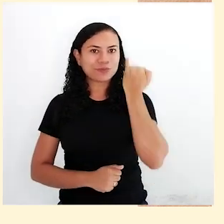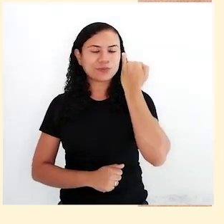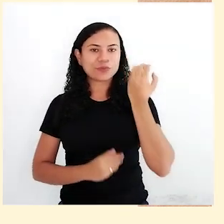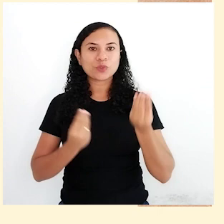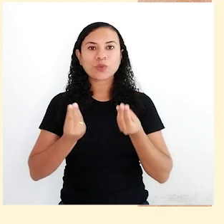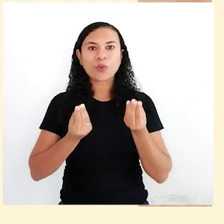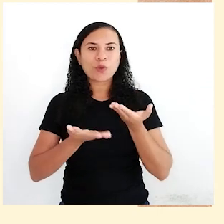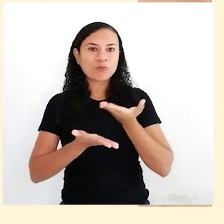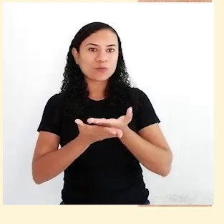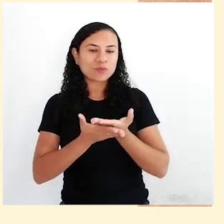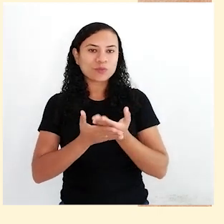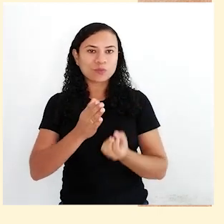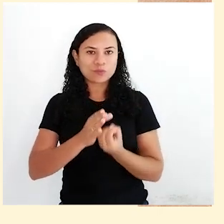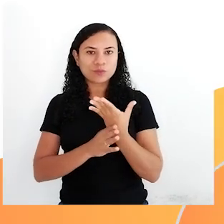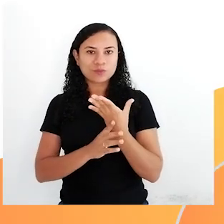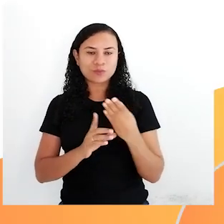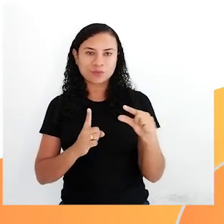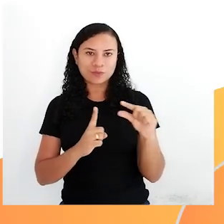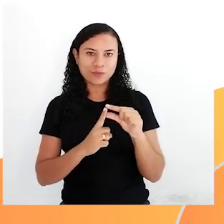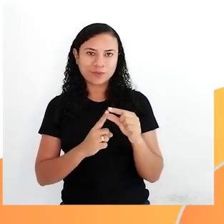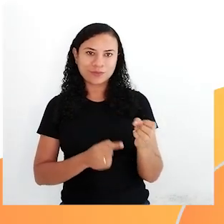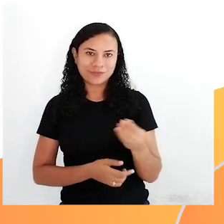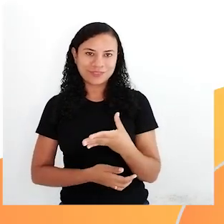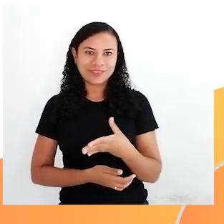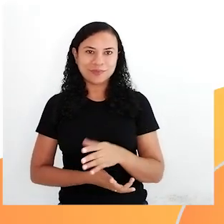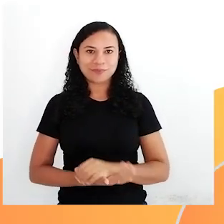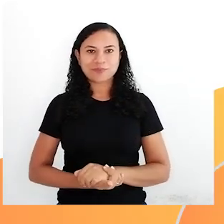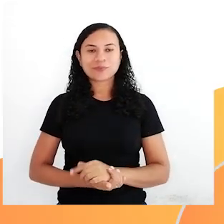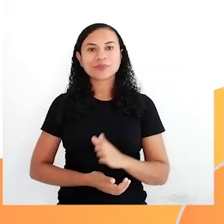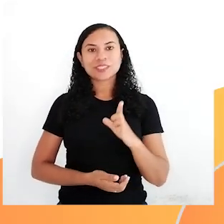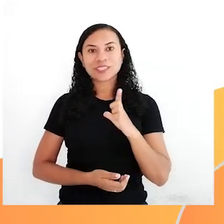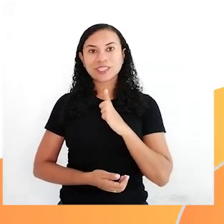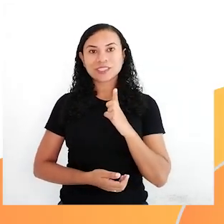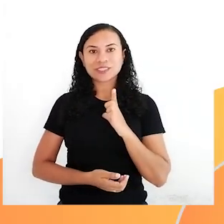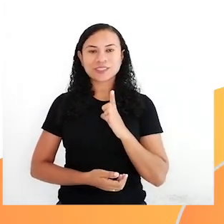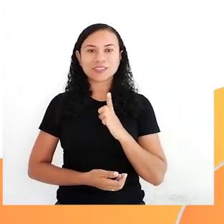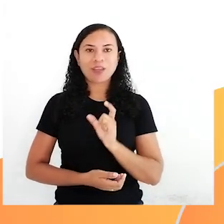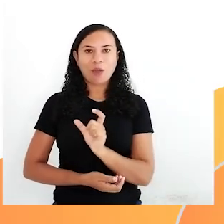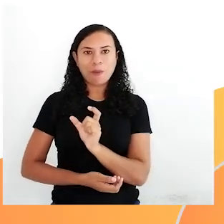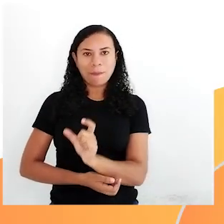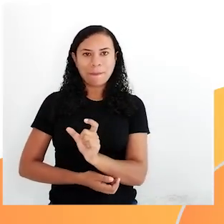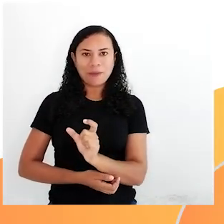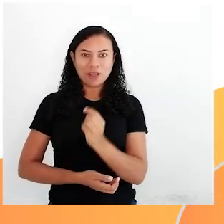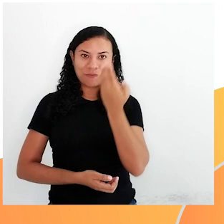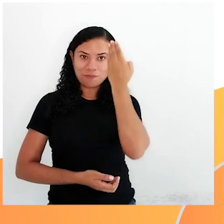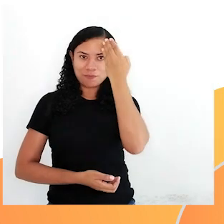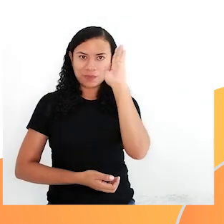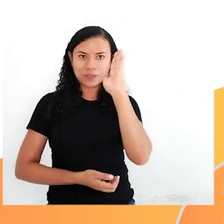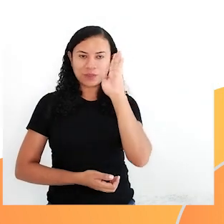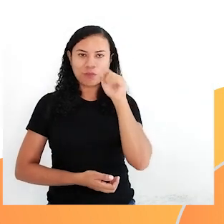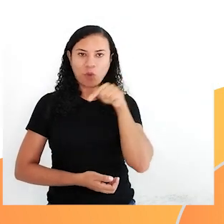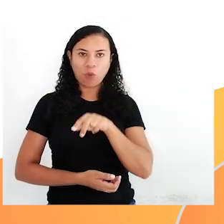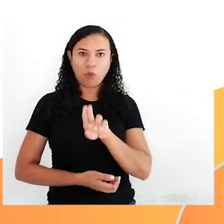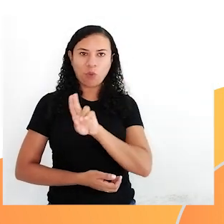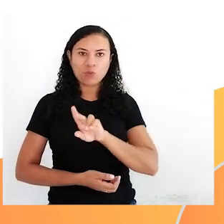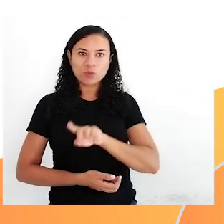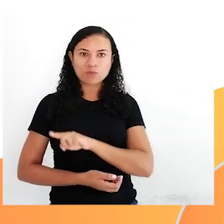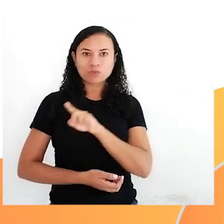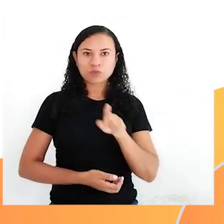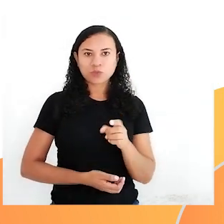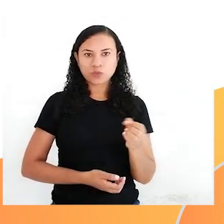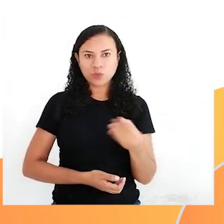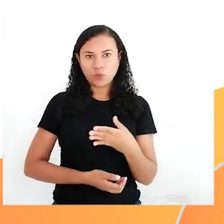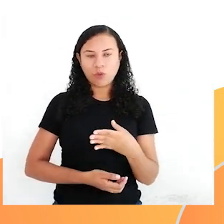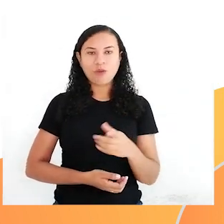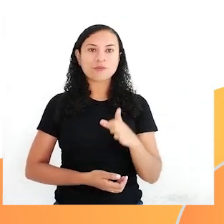para o estudo de formação de palavras. Existem as palavras que originam outras e há também aquelas